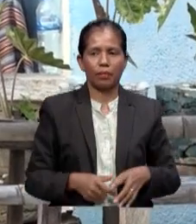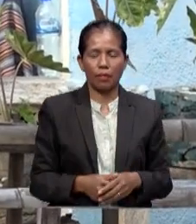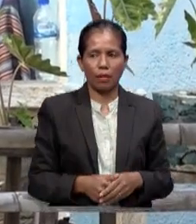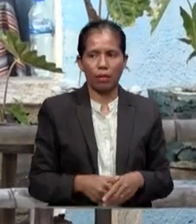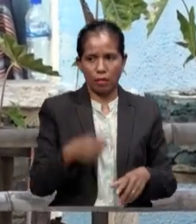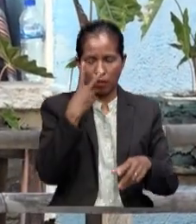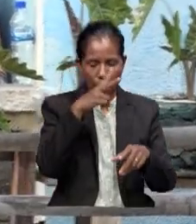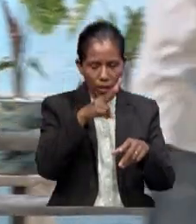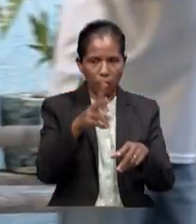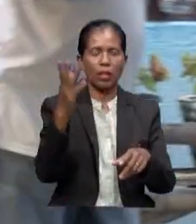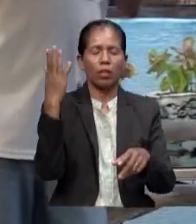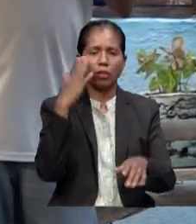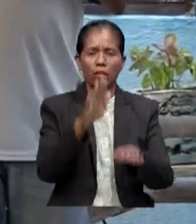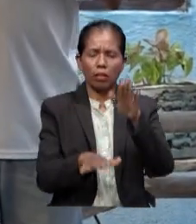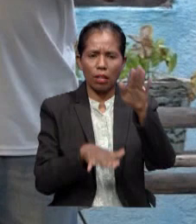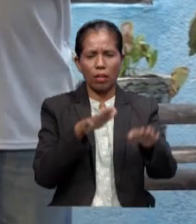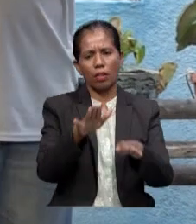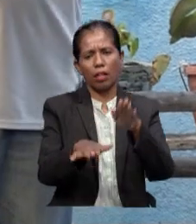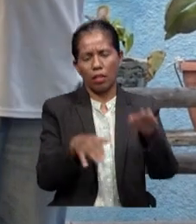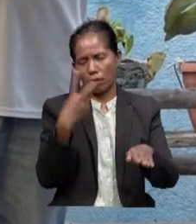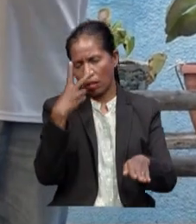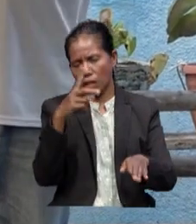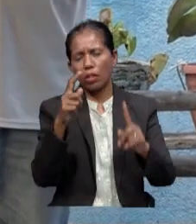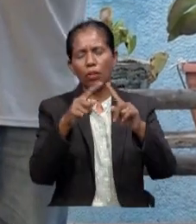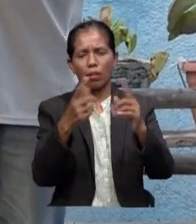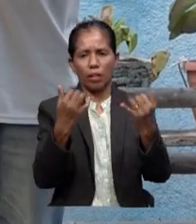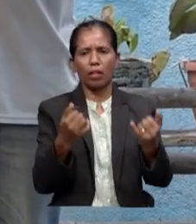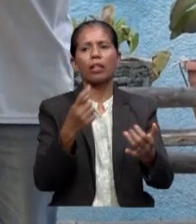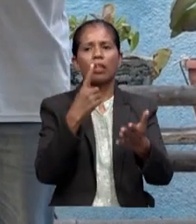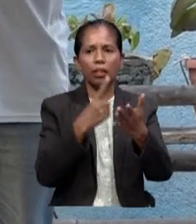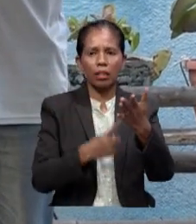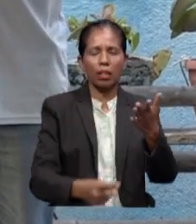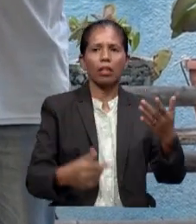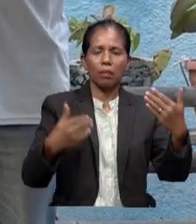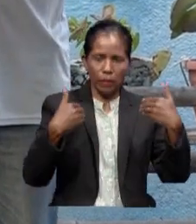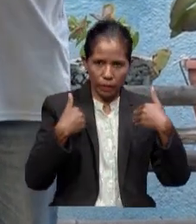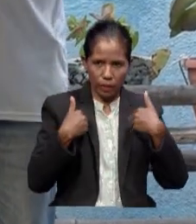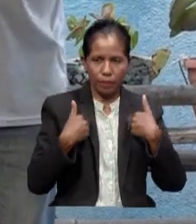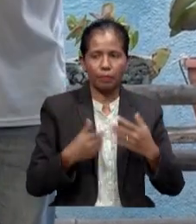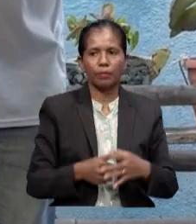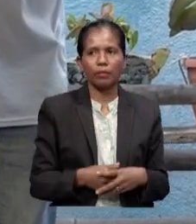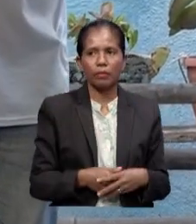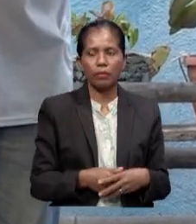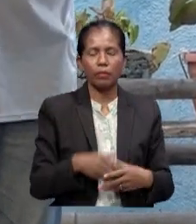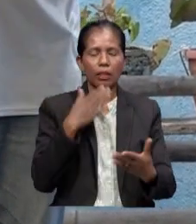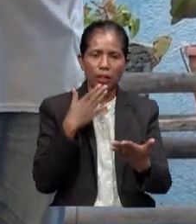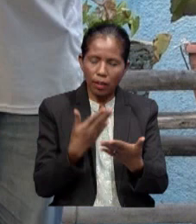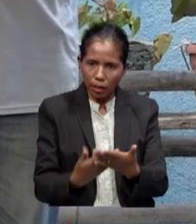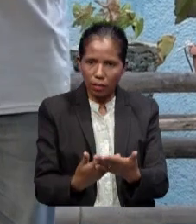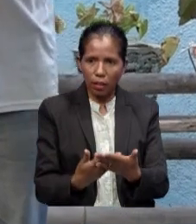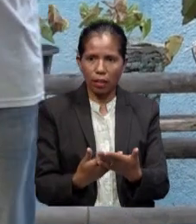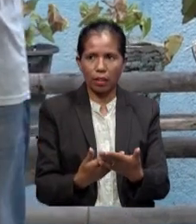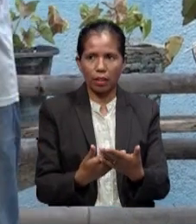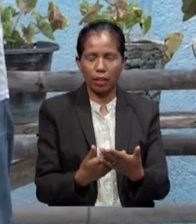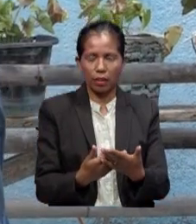Reba cutu, lau, tô agora, saída ma que acontece. Dia que lhe o cá, não